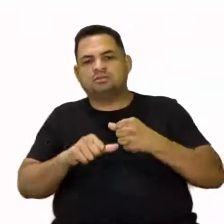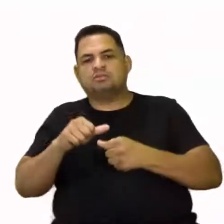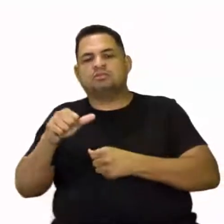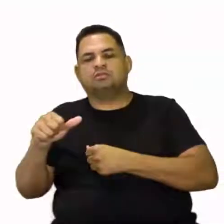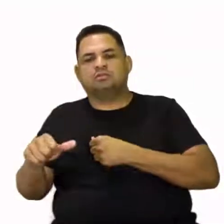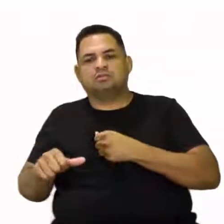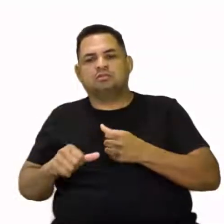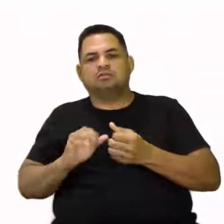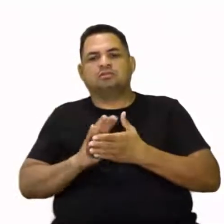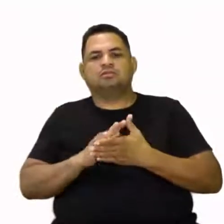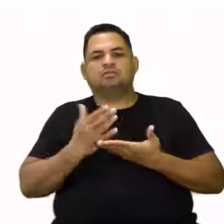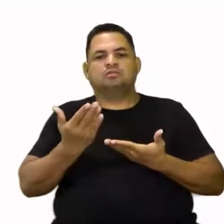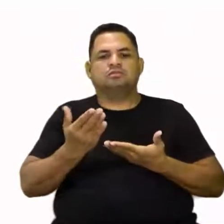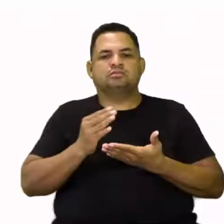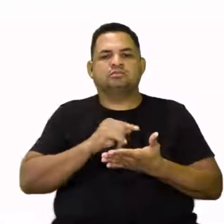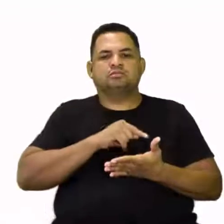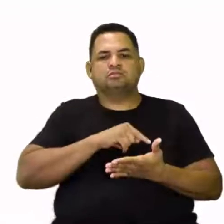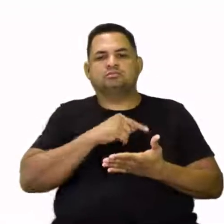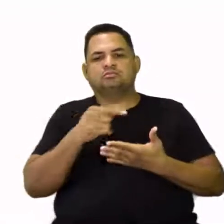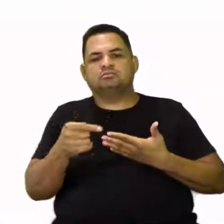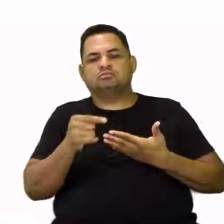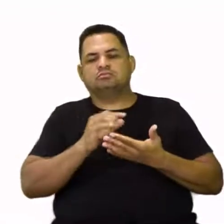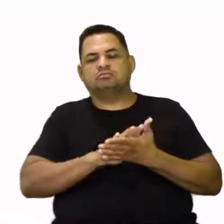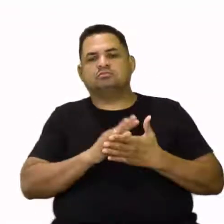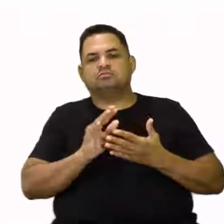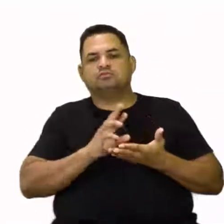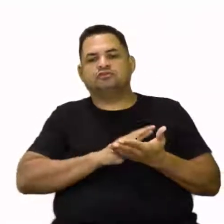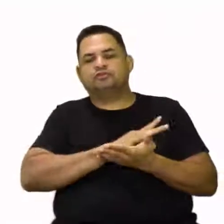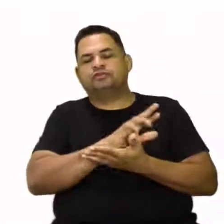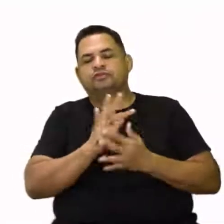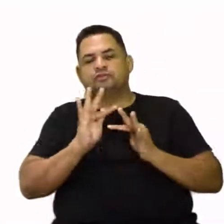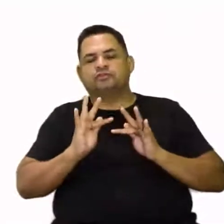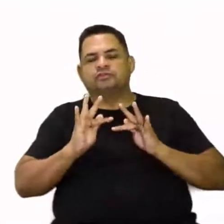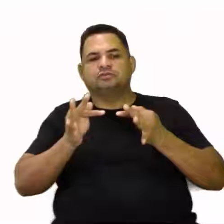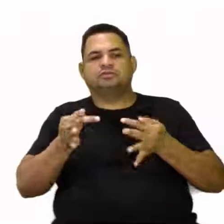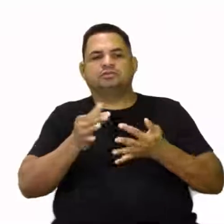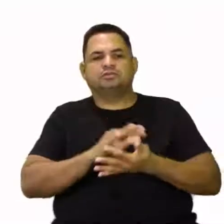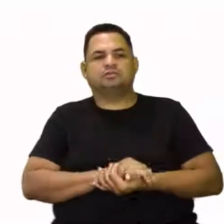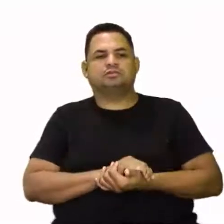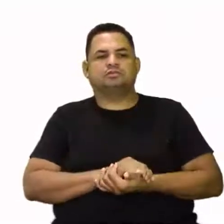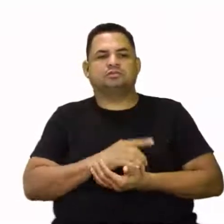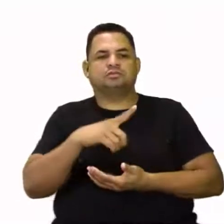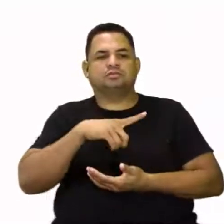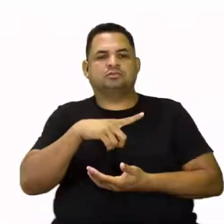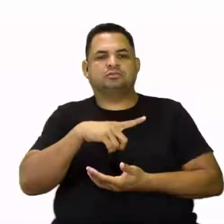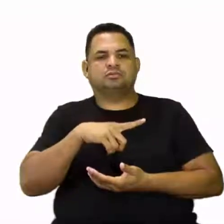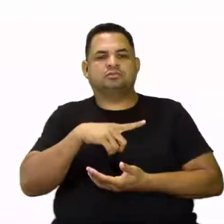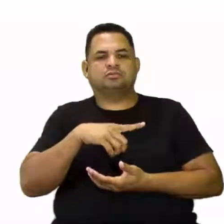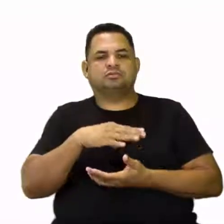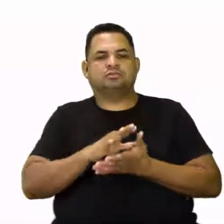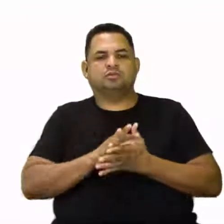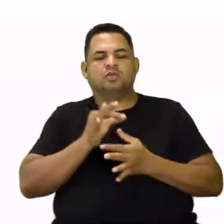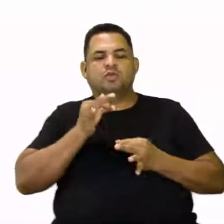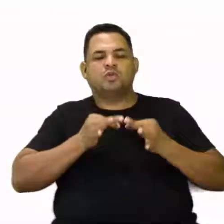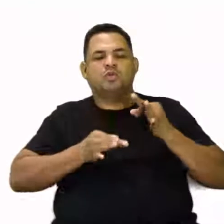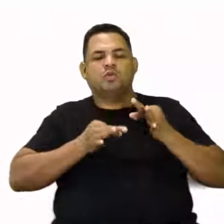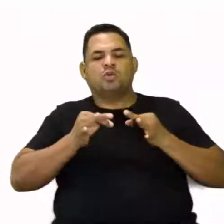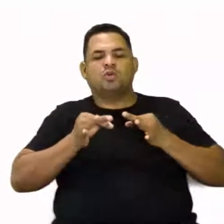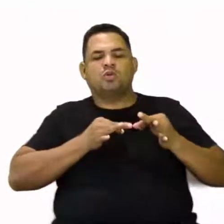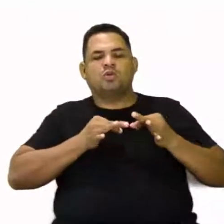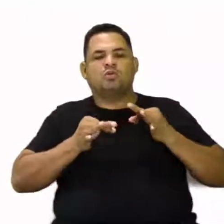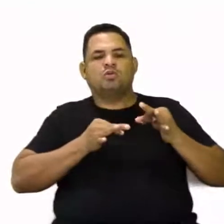ali, alternando os vários finais. Tem também pela ordem que o